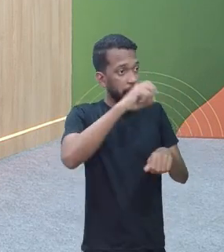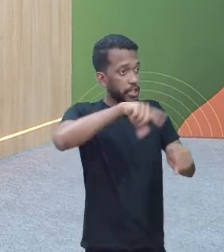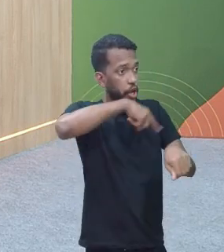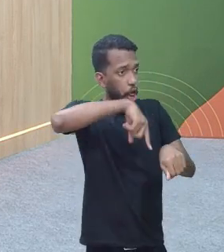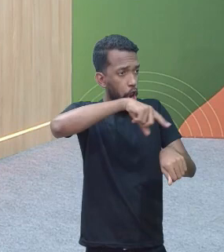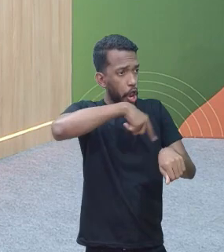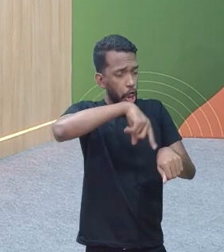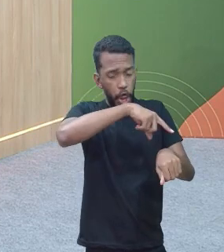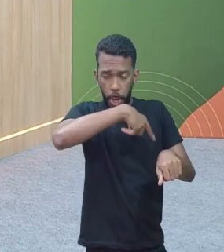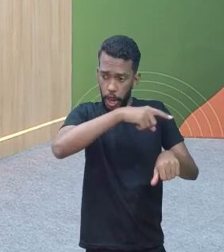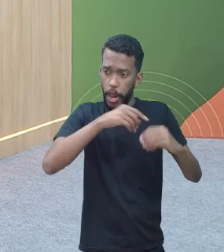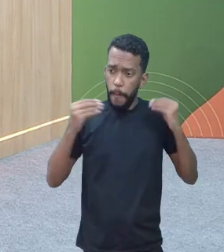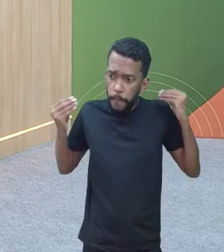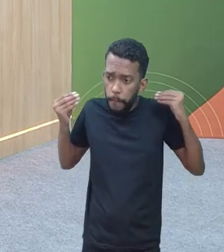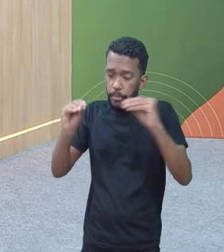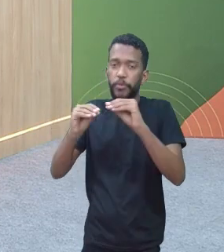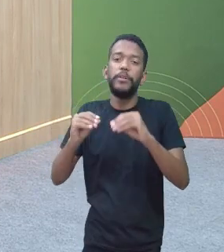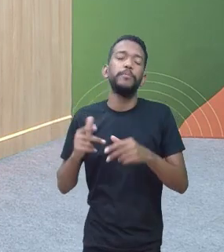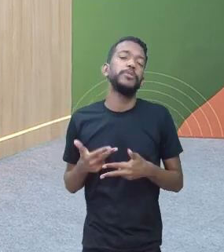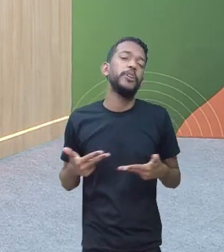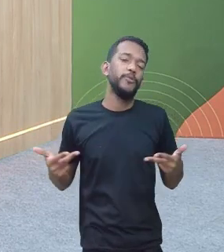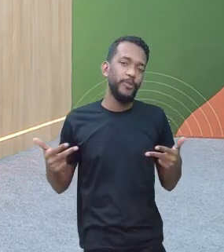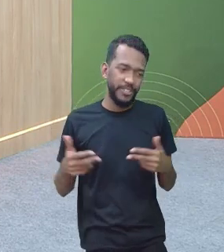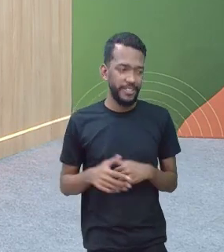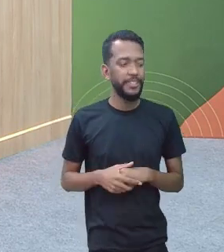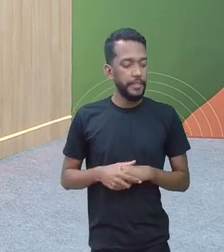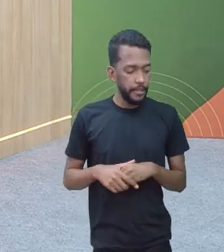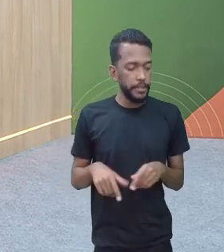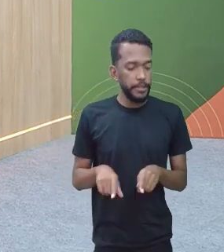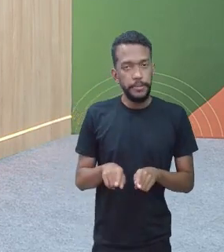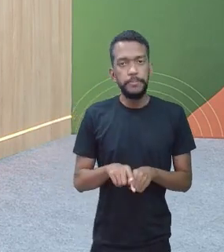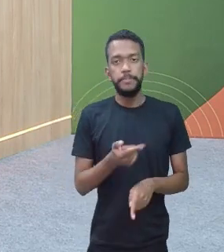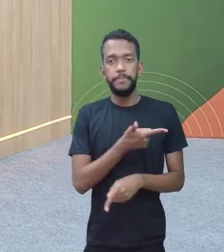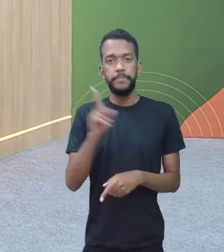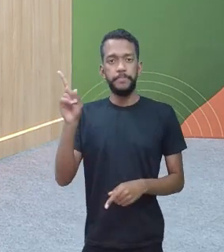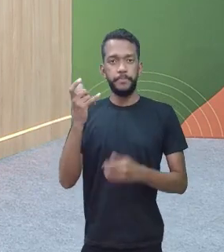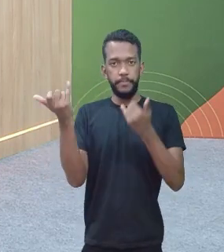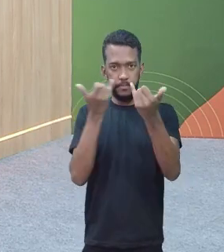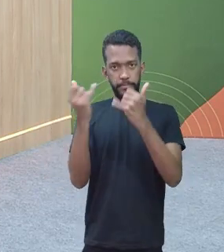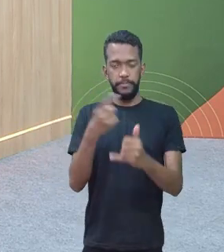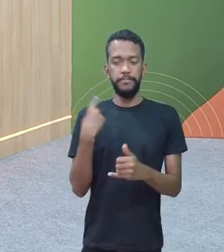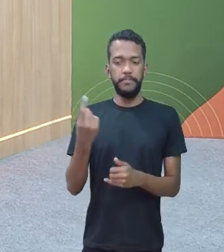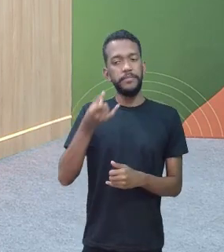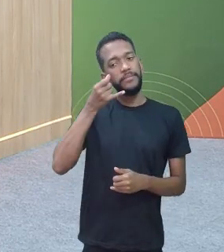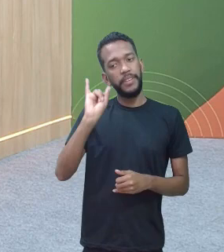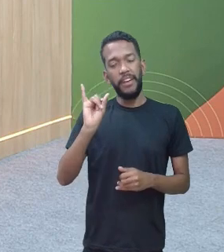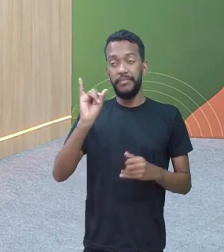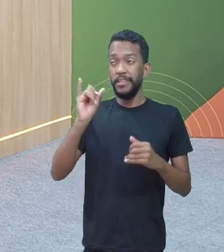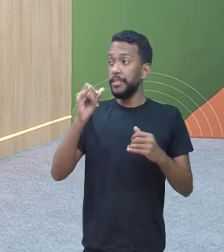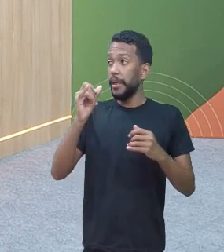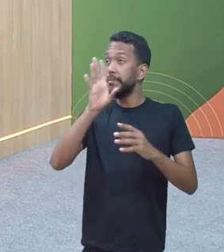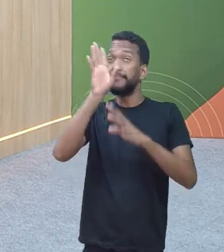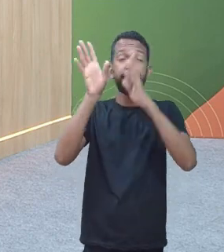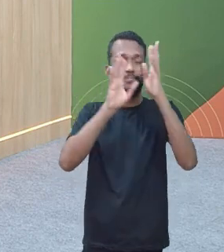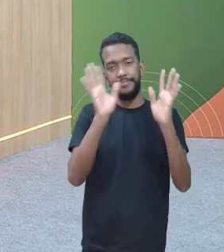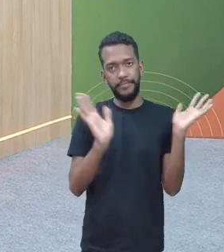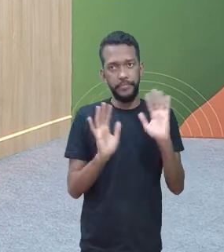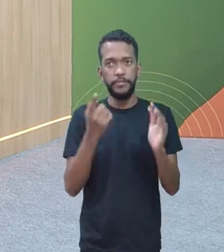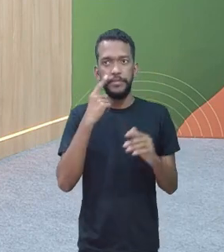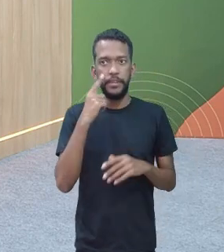500 horas de vídeo. É muita coisa, não é? E uma outra informação também, para a gente não se perder tanto aqui nesse gráfico, a gente